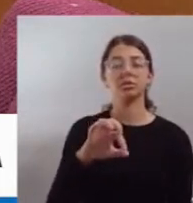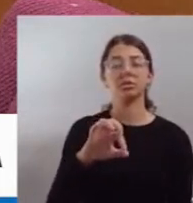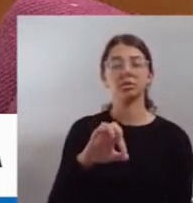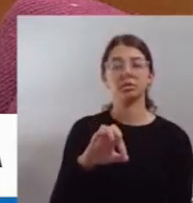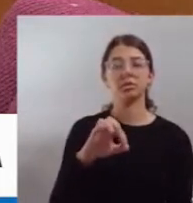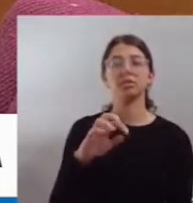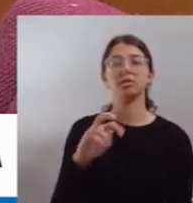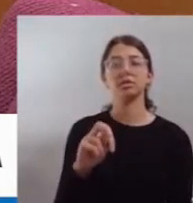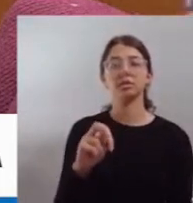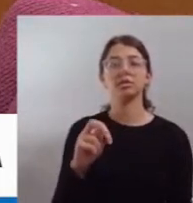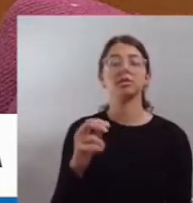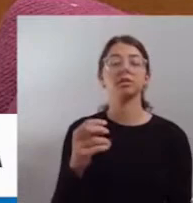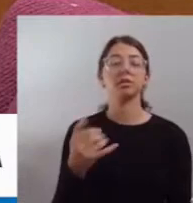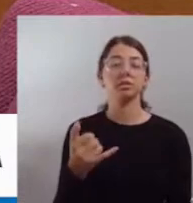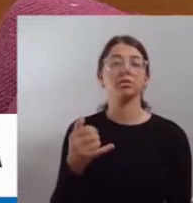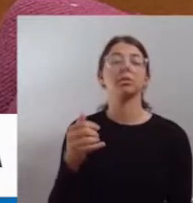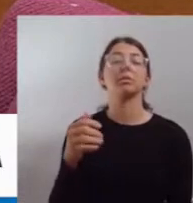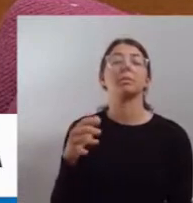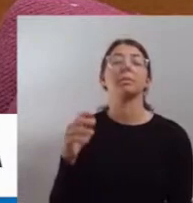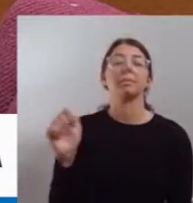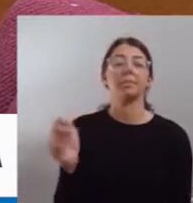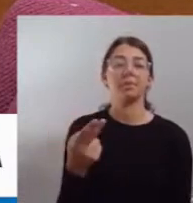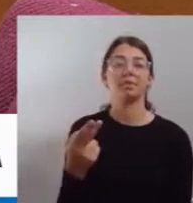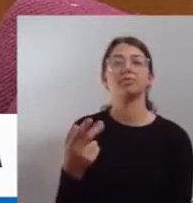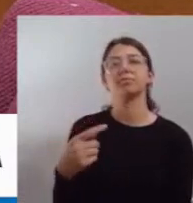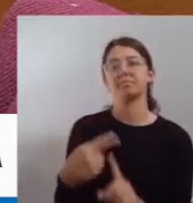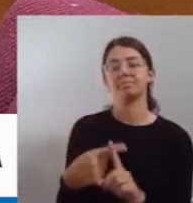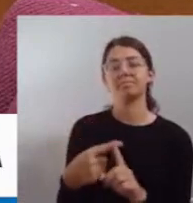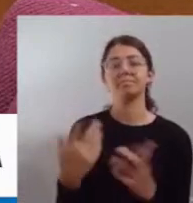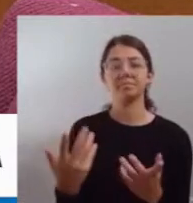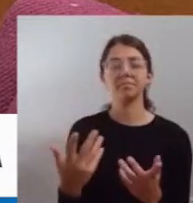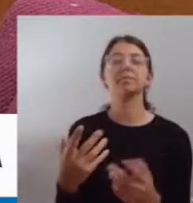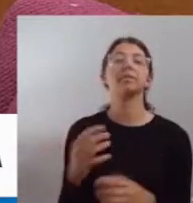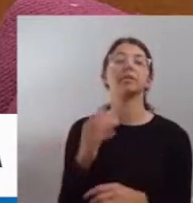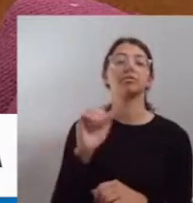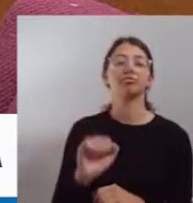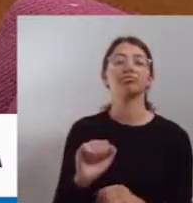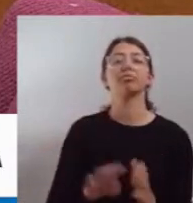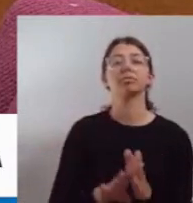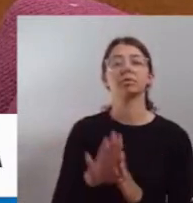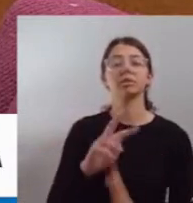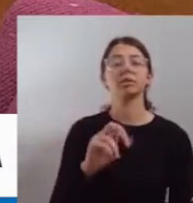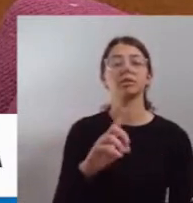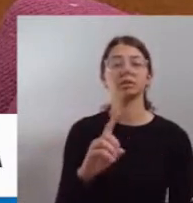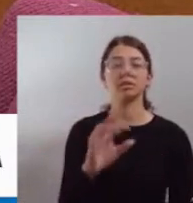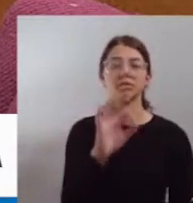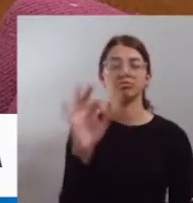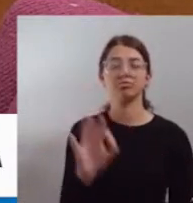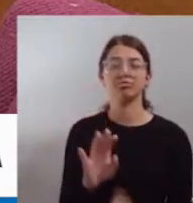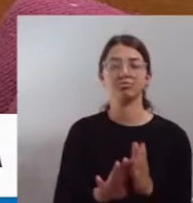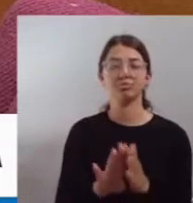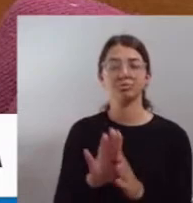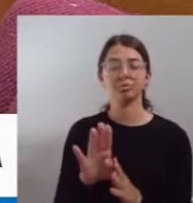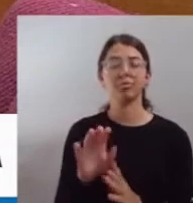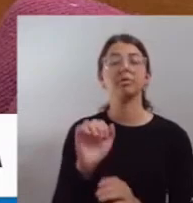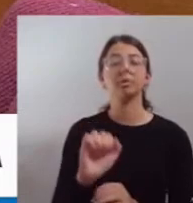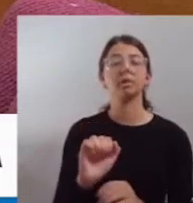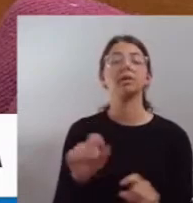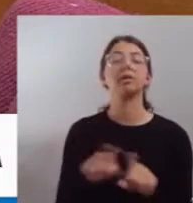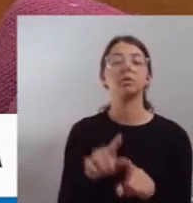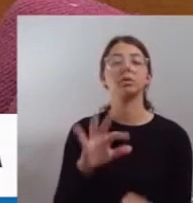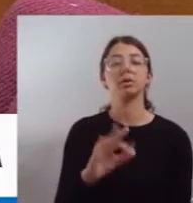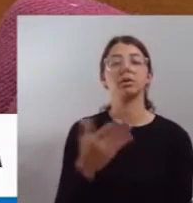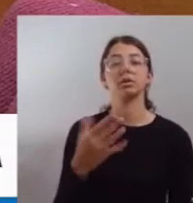gastos com o pessoal cresceram 26% relativamente ao ano anterior e representam cerca de 41% do total de